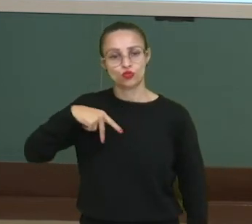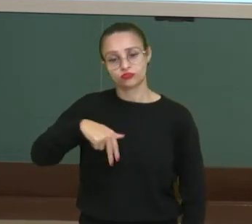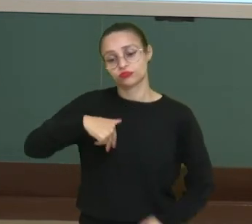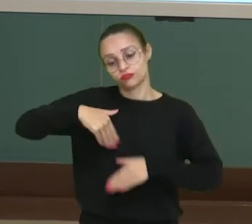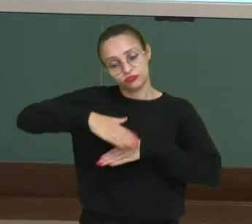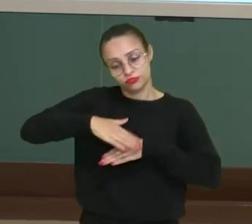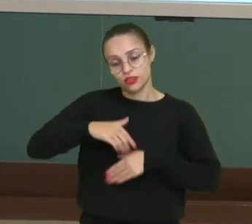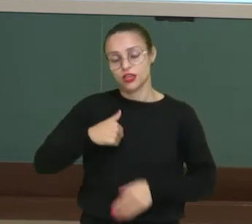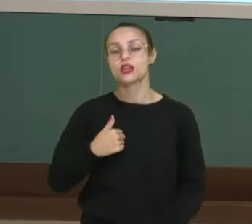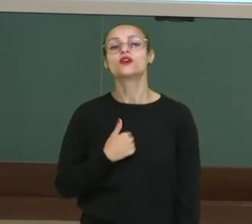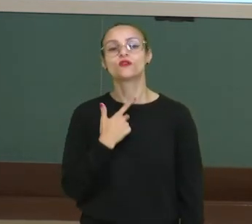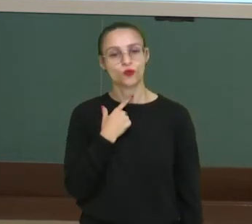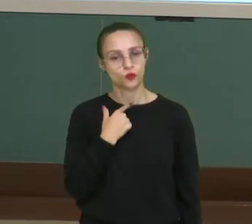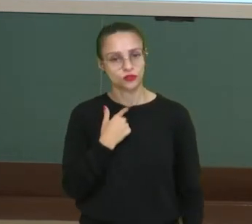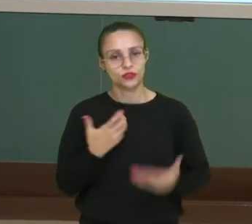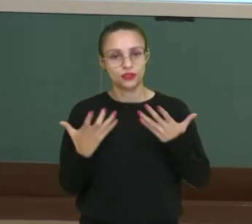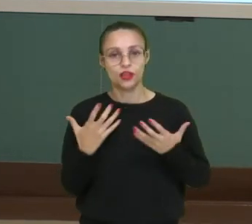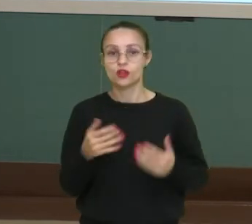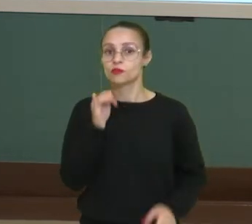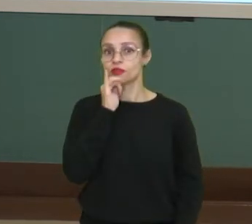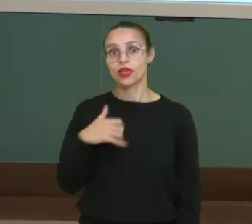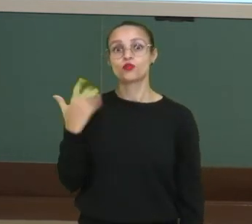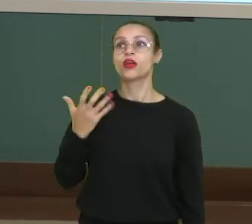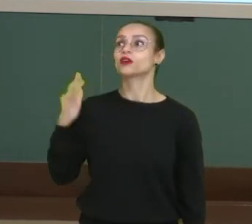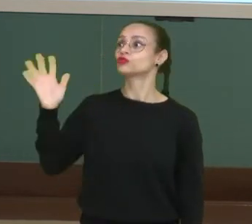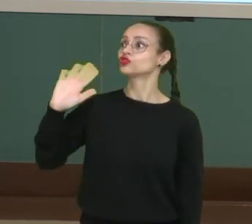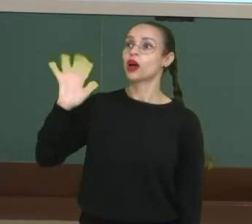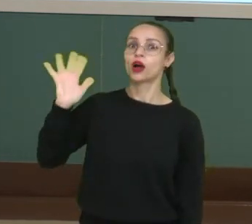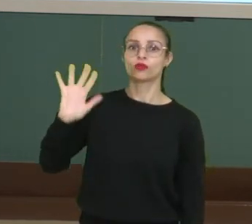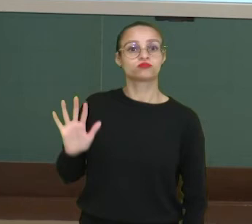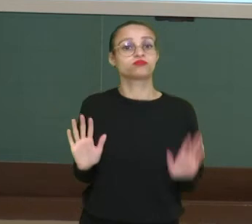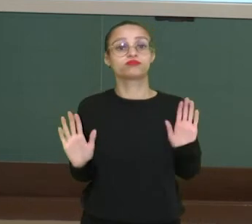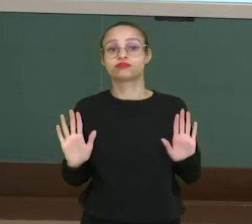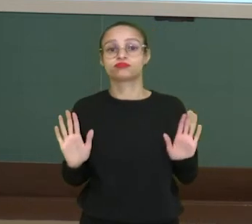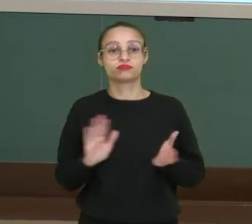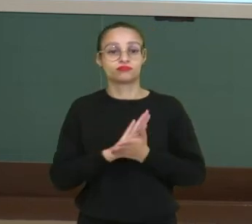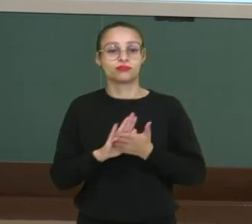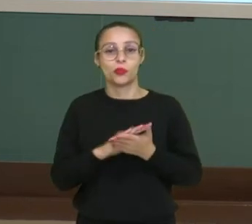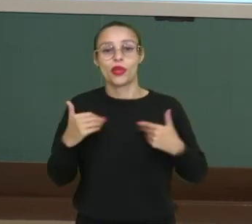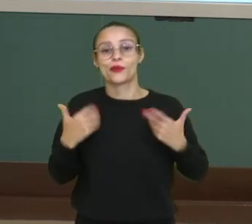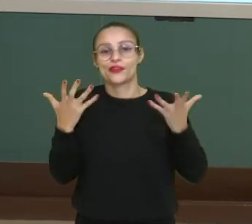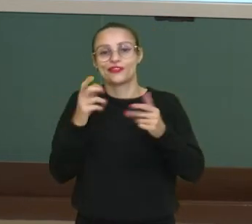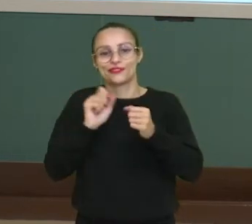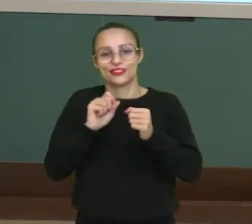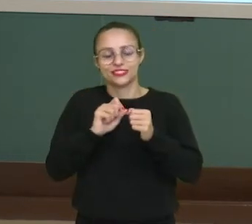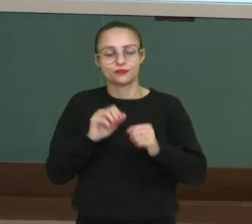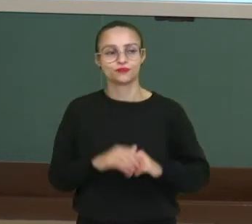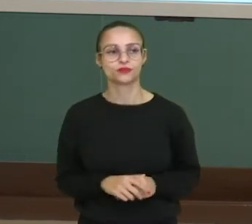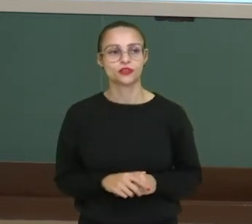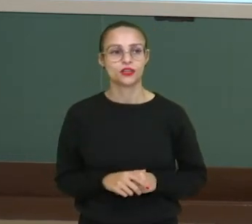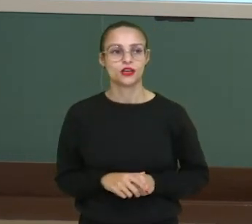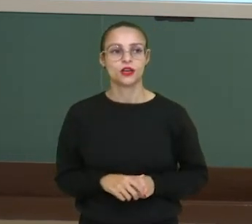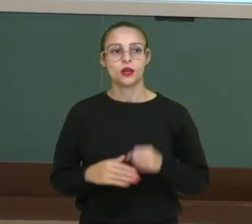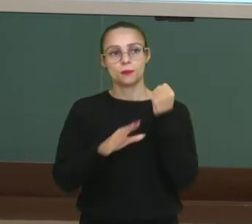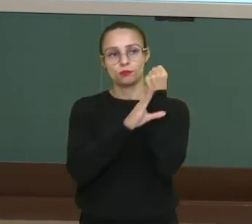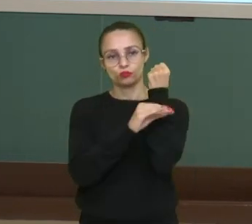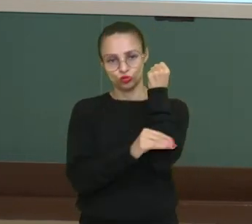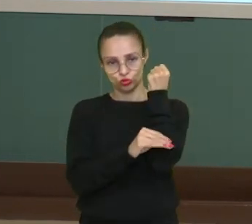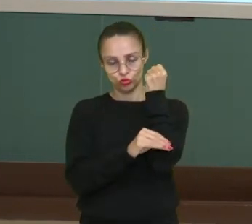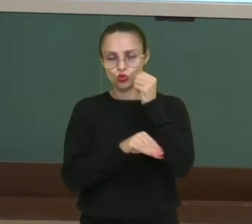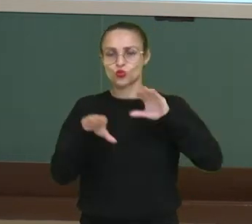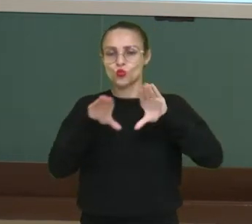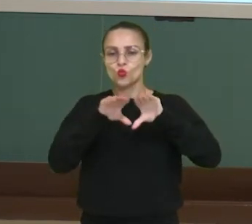voluntária, depende da minha vontade. Eu posso dar tchau ou não, é eu que eu quero. E os músculos não estriados